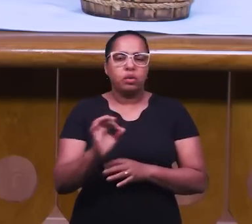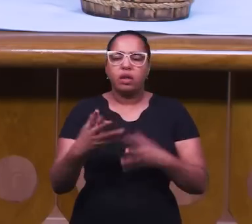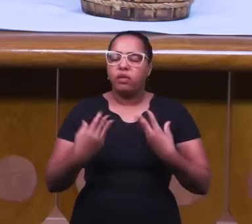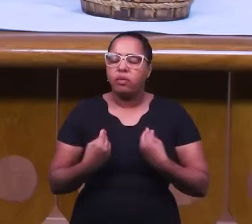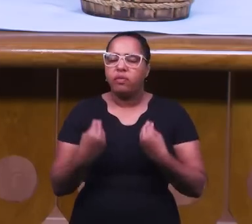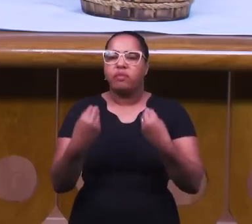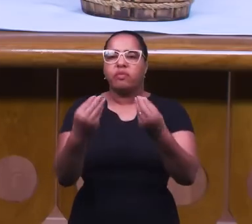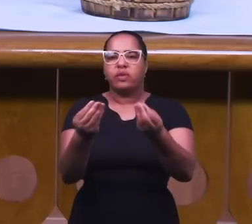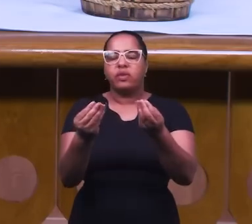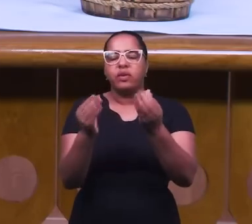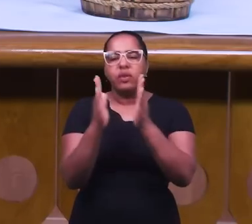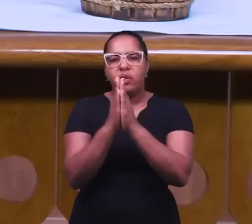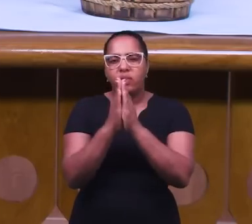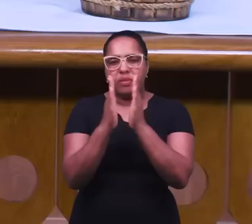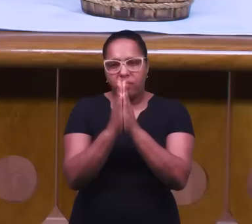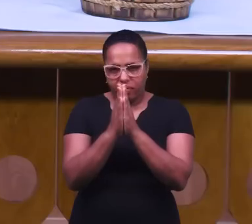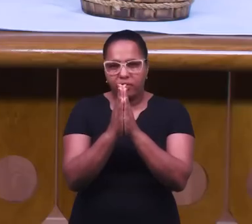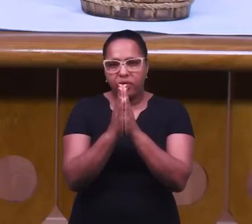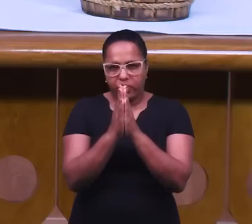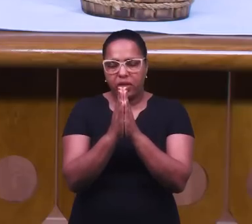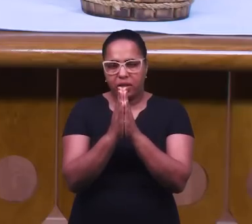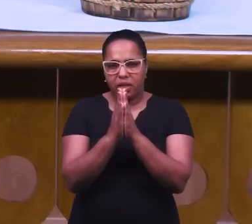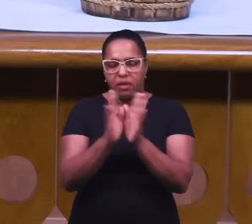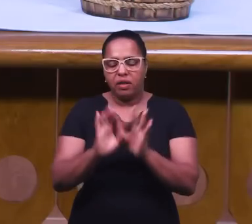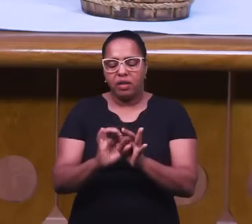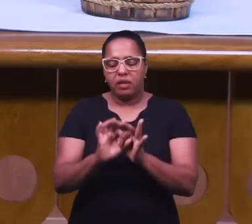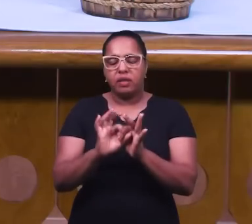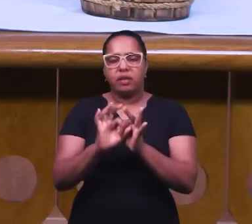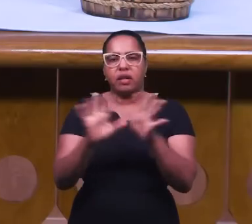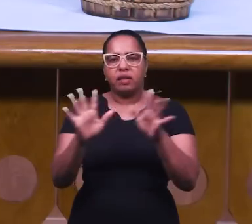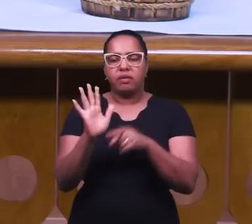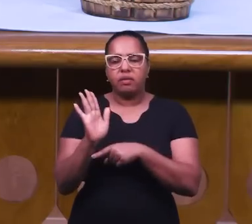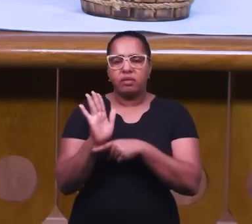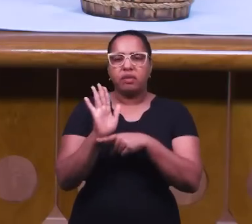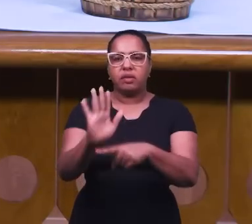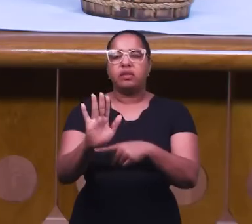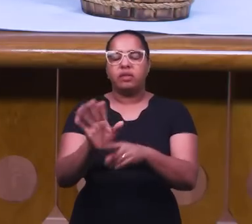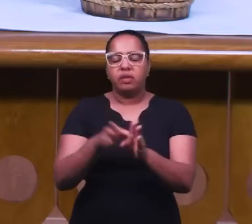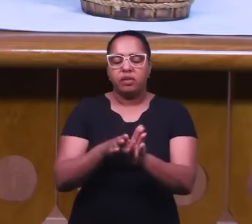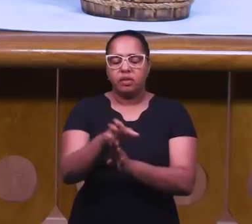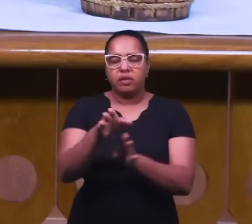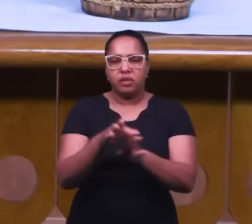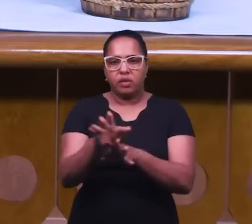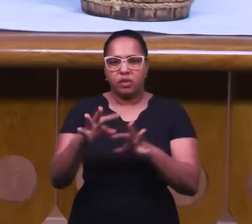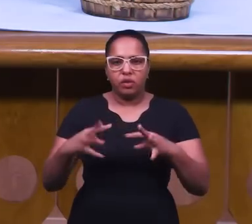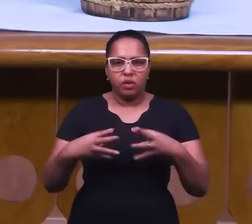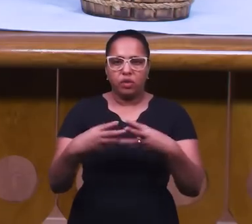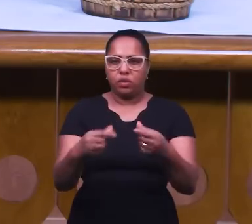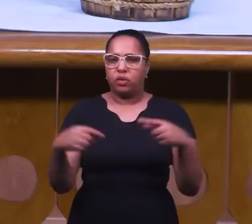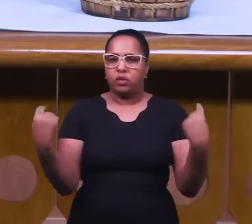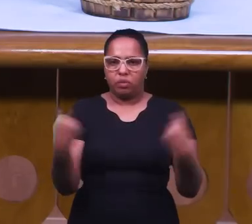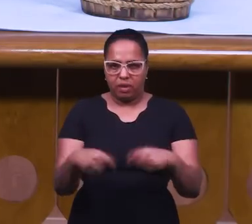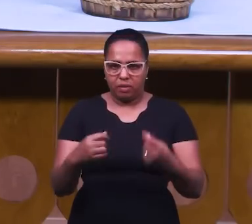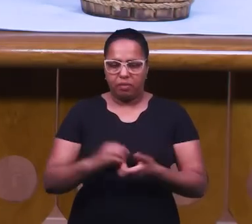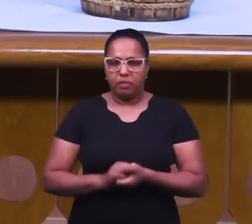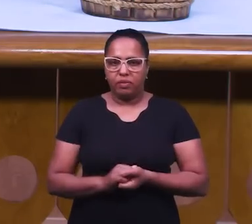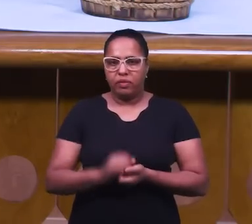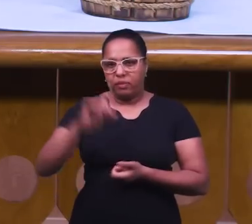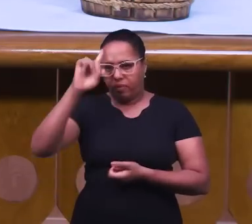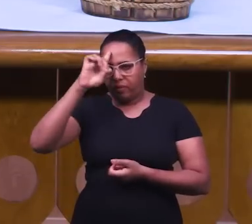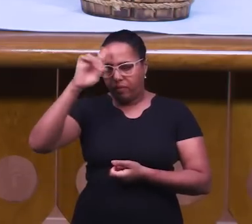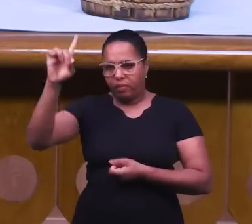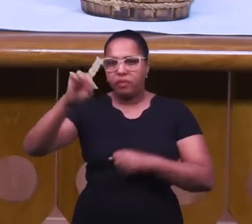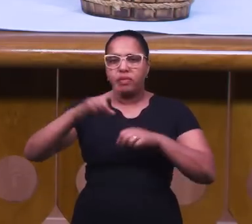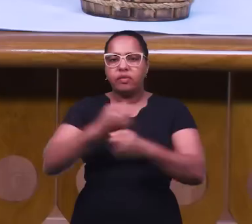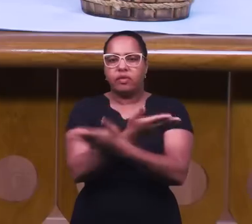vamos oferecer uma oração que será feita e à disposição, inclusive, de ajudar, de auxiliar, de dar toda a assistência que for necessária.